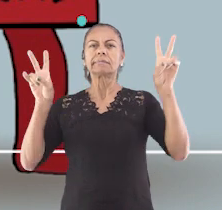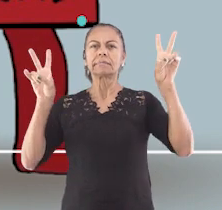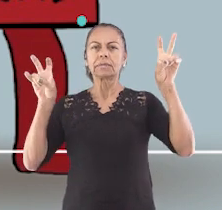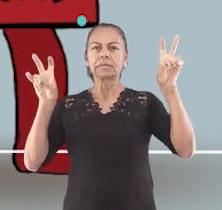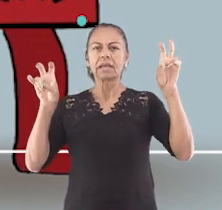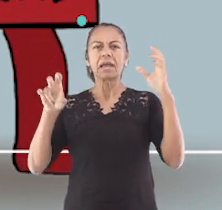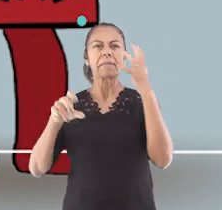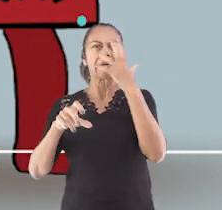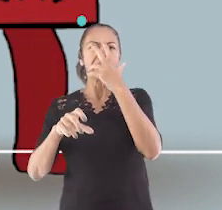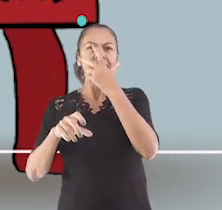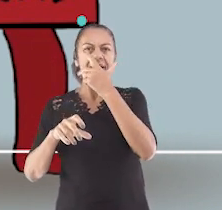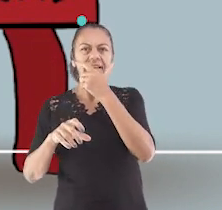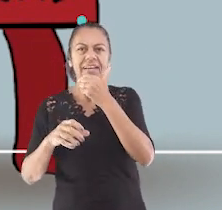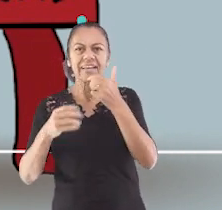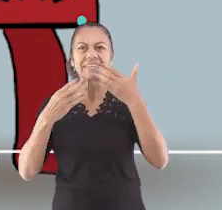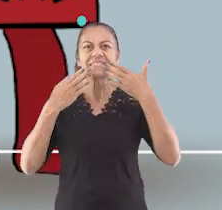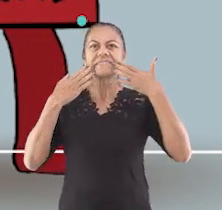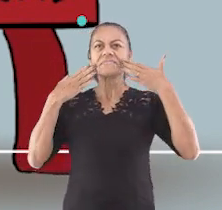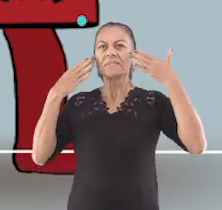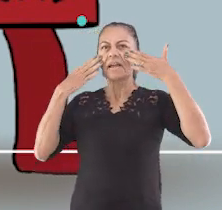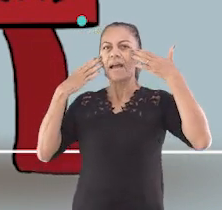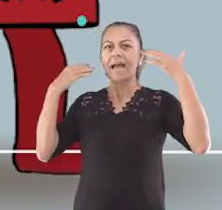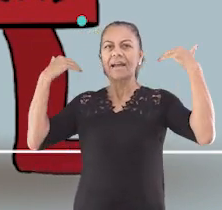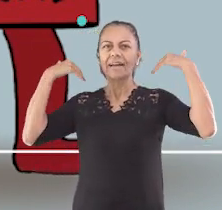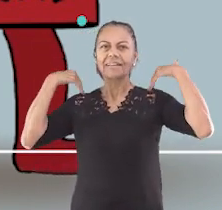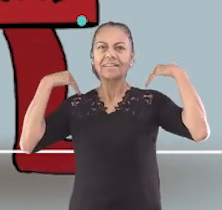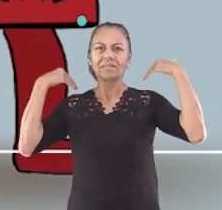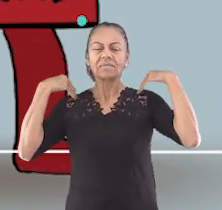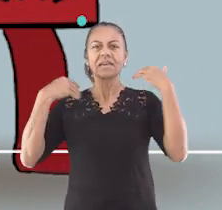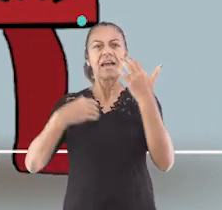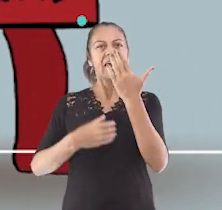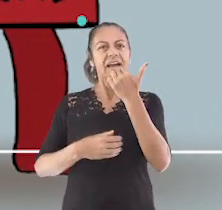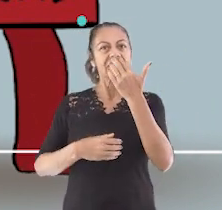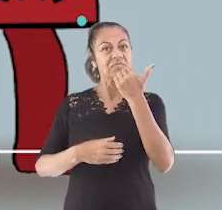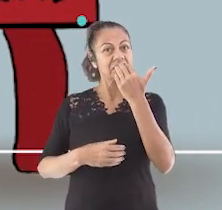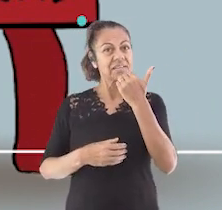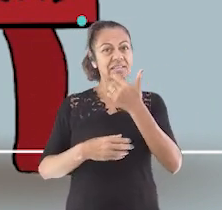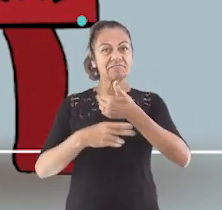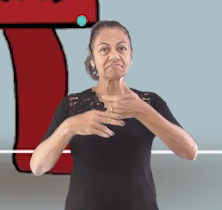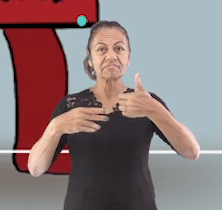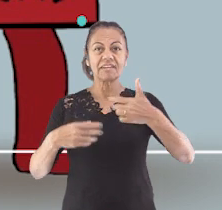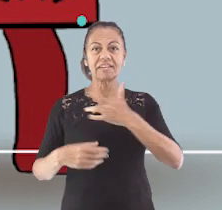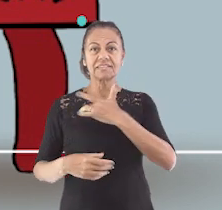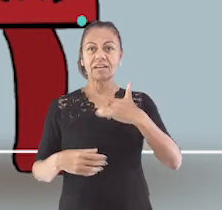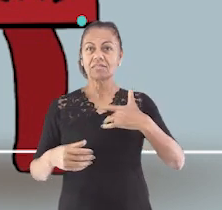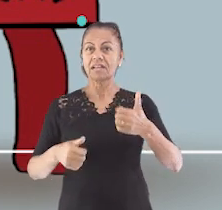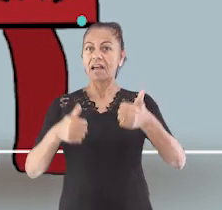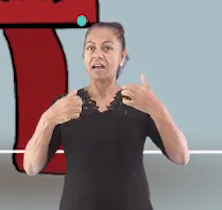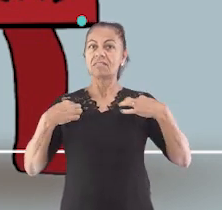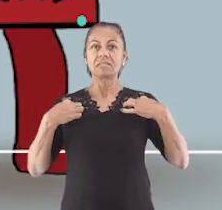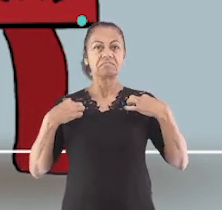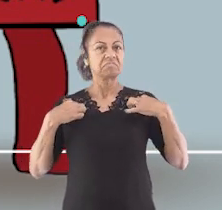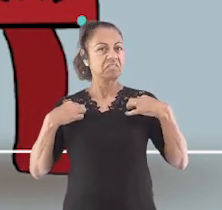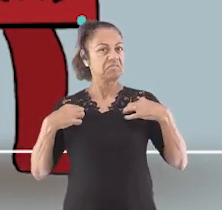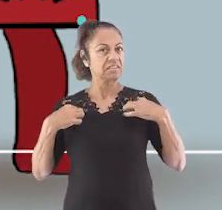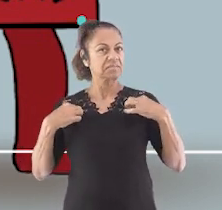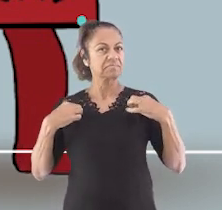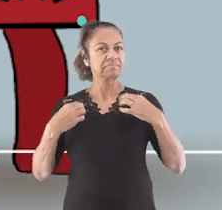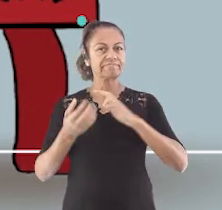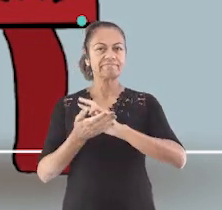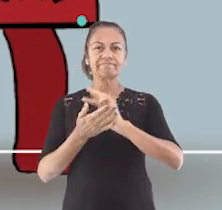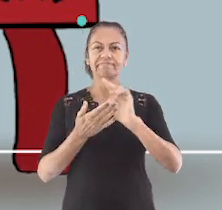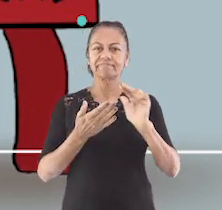sobre beleza, academia, cosmético, alimentação saudável e vestuário. Na